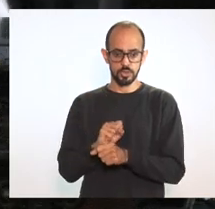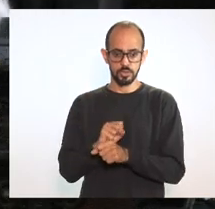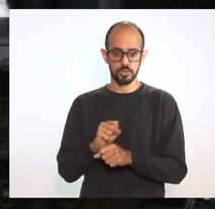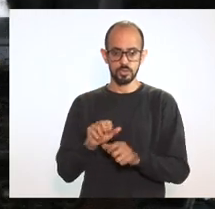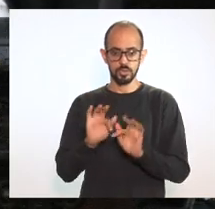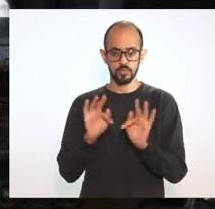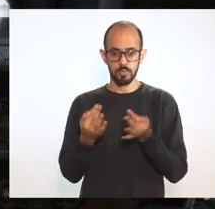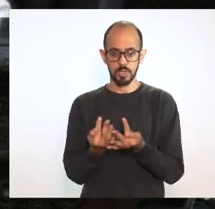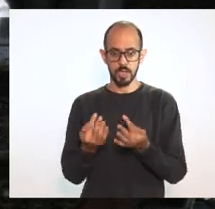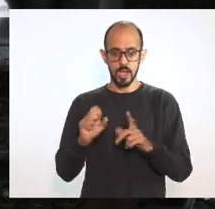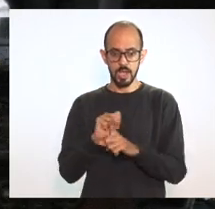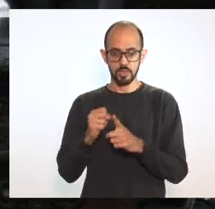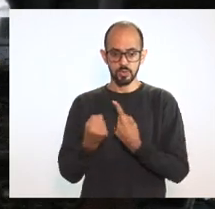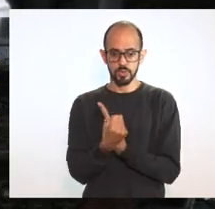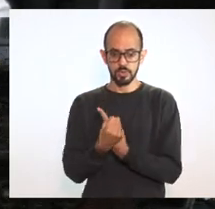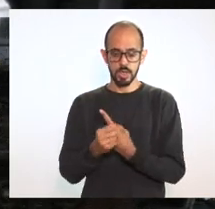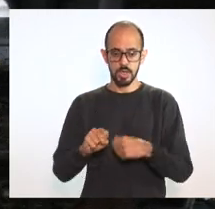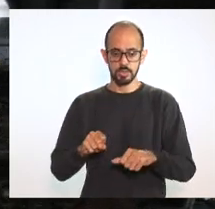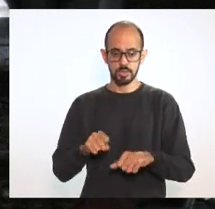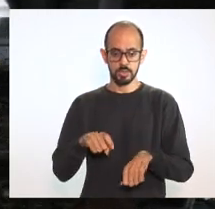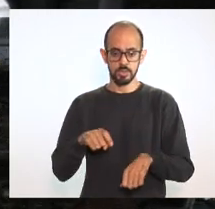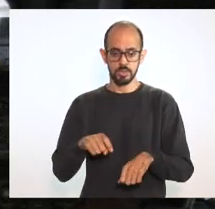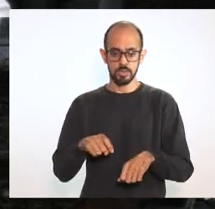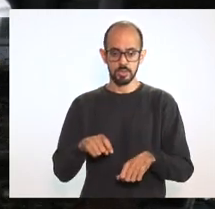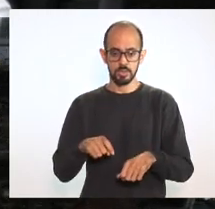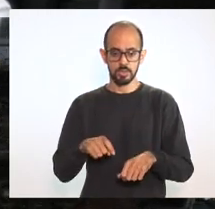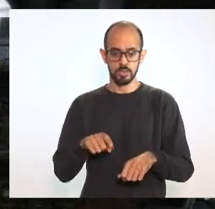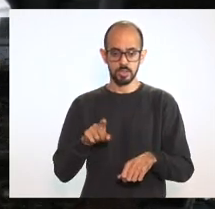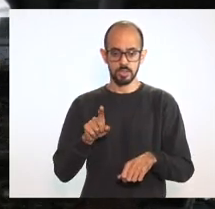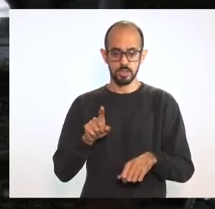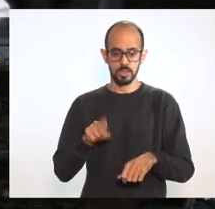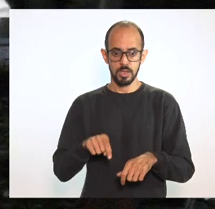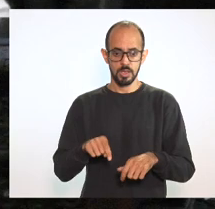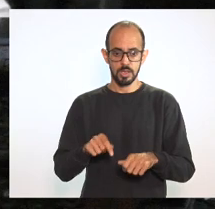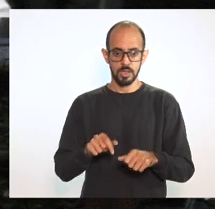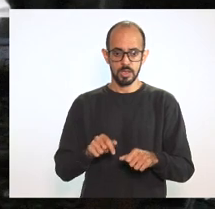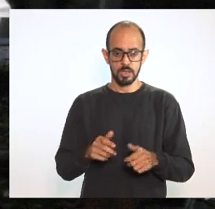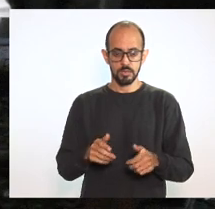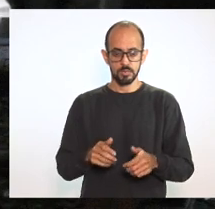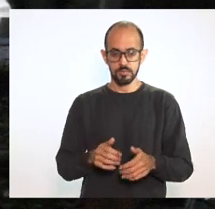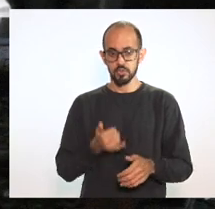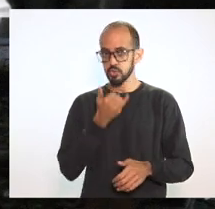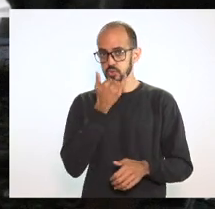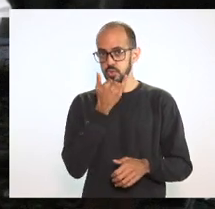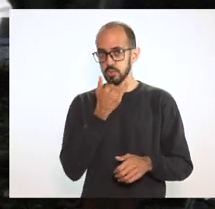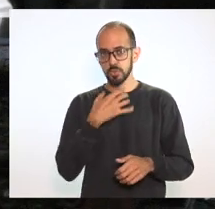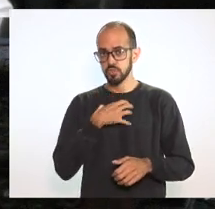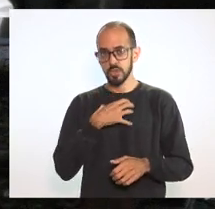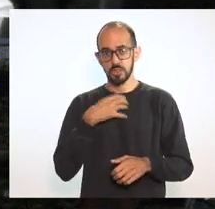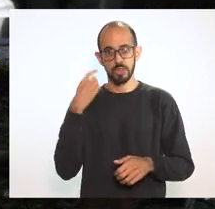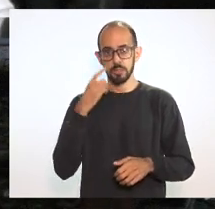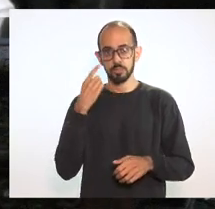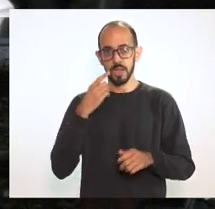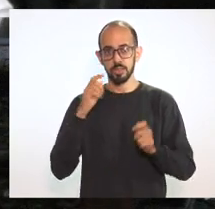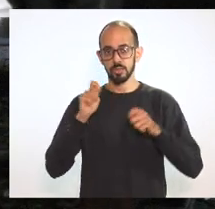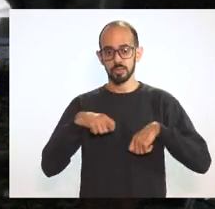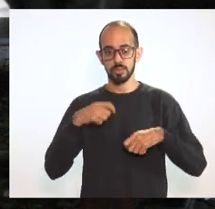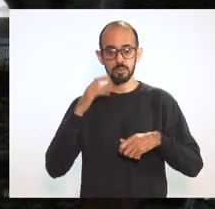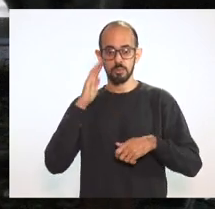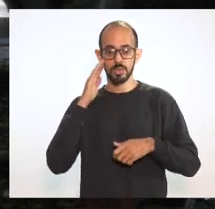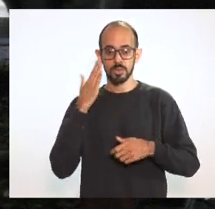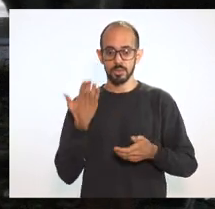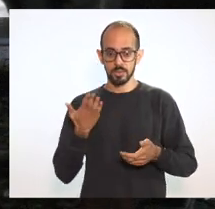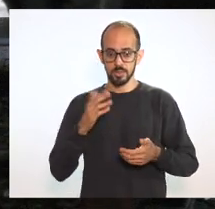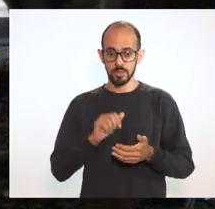familiar, desemprego e fatos determinantes compilados pelos órgãos competentes do Estado do Rio de Janeiro, serão desenvolvidas metodologias para aplicabilidade